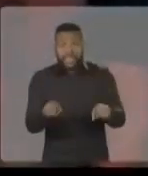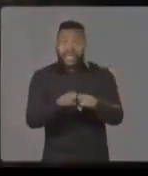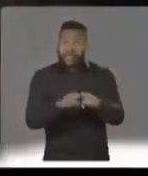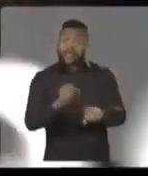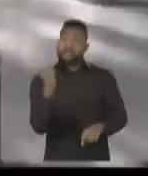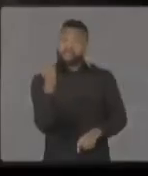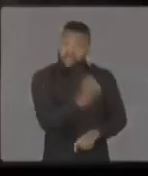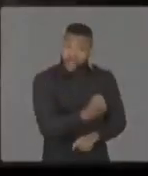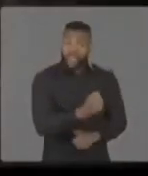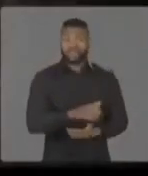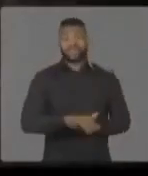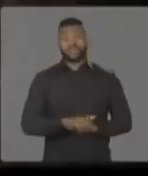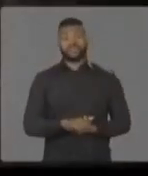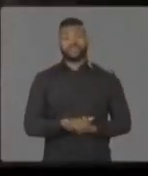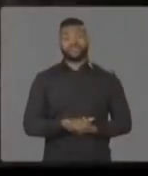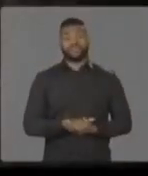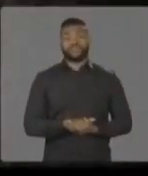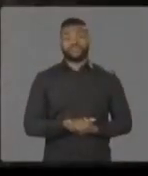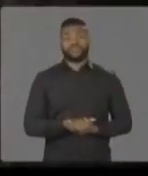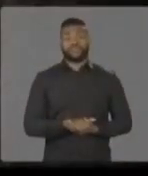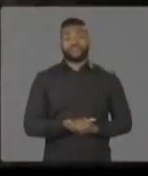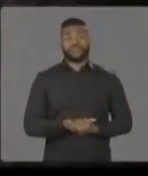e até matam.